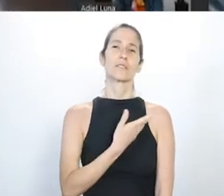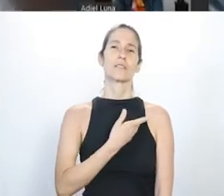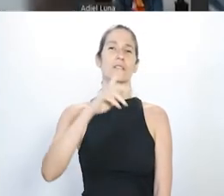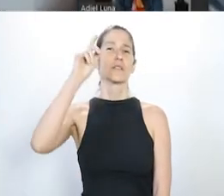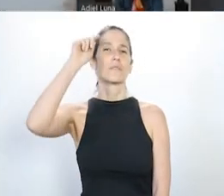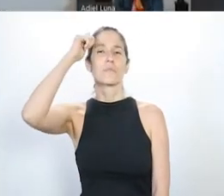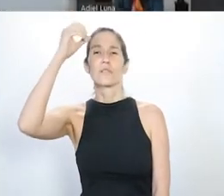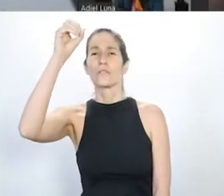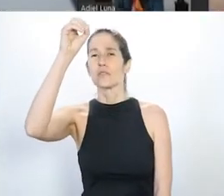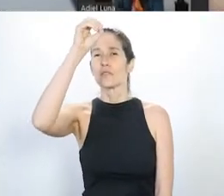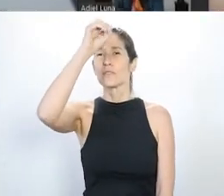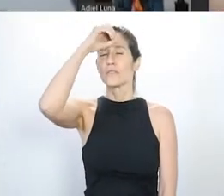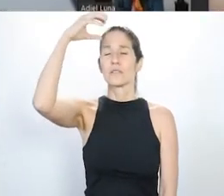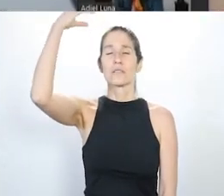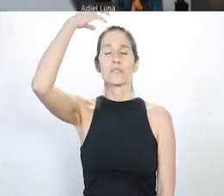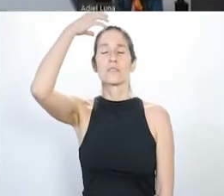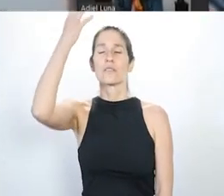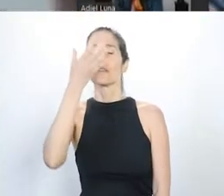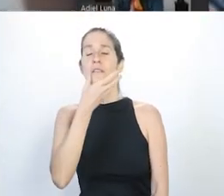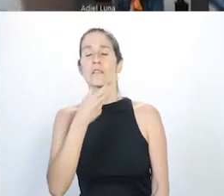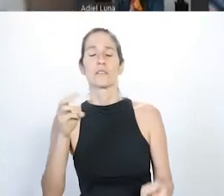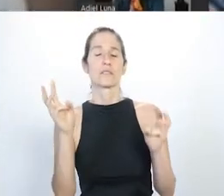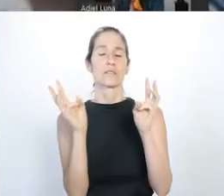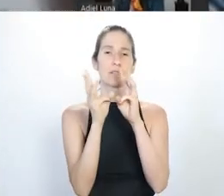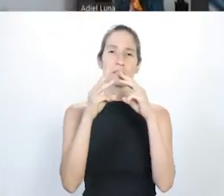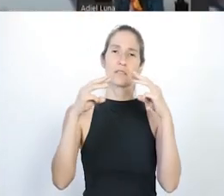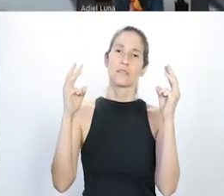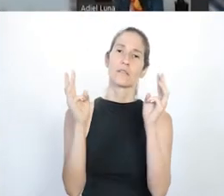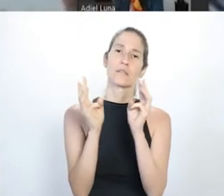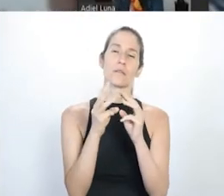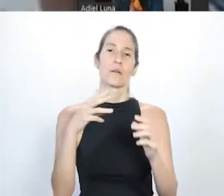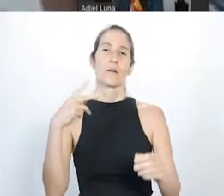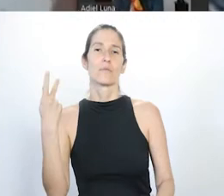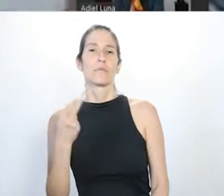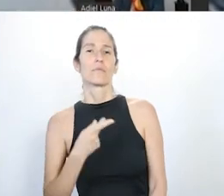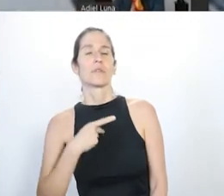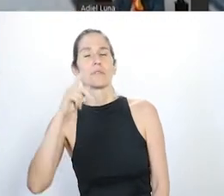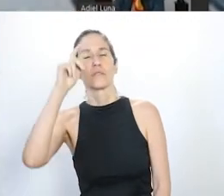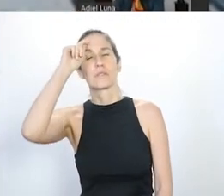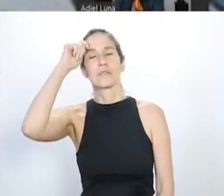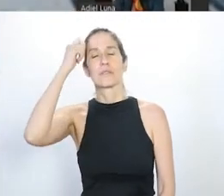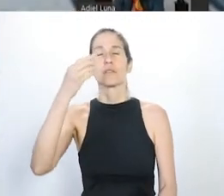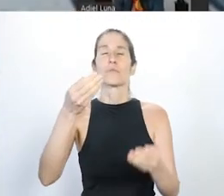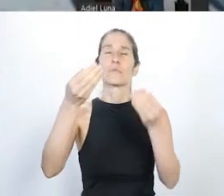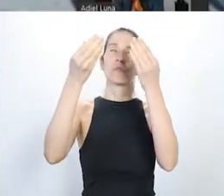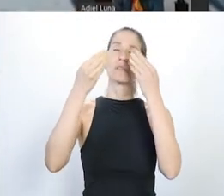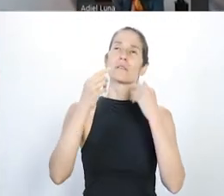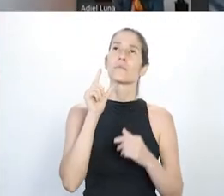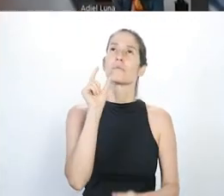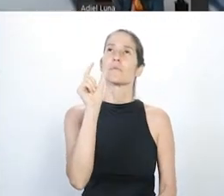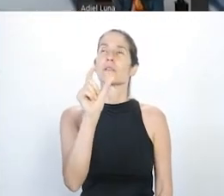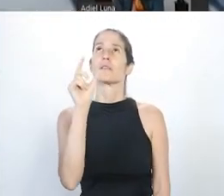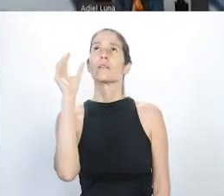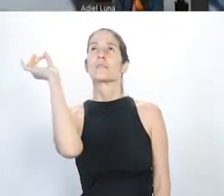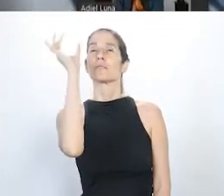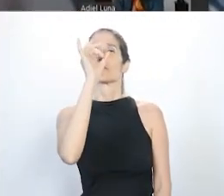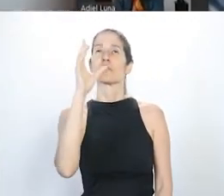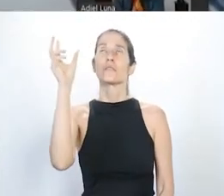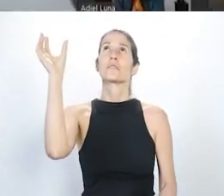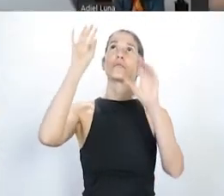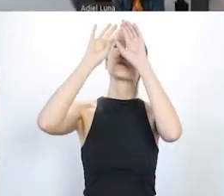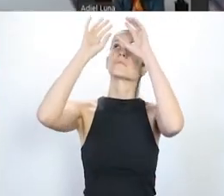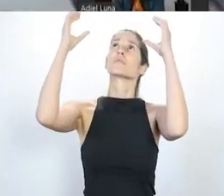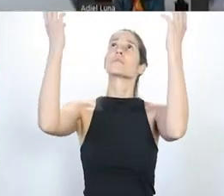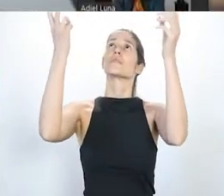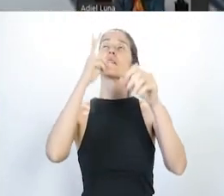Meu nego, me dá um pedaço do azul do céu e do verde do mar. Meu nego, me dá